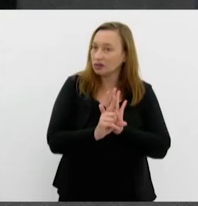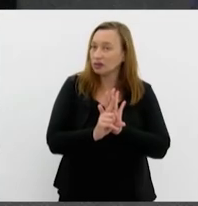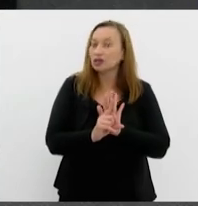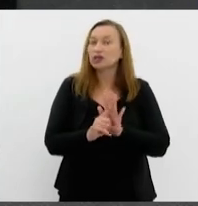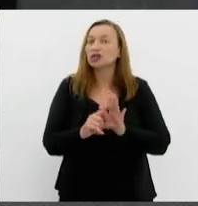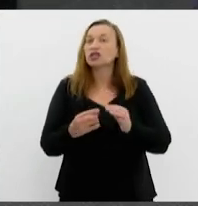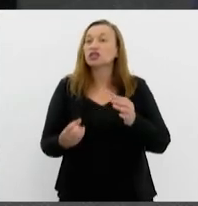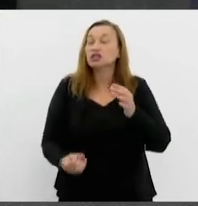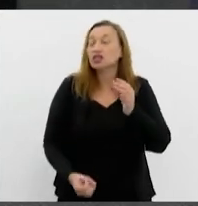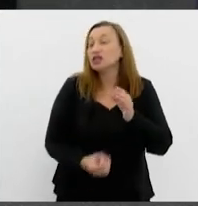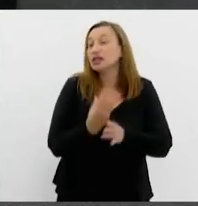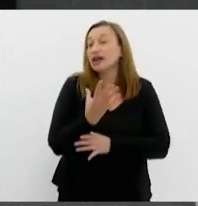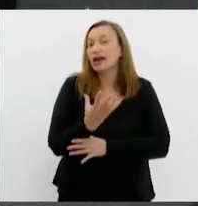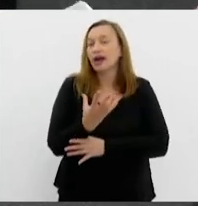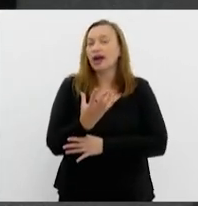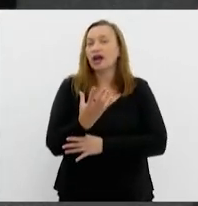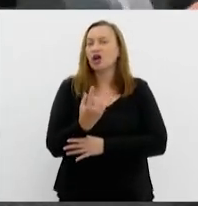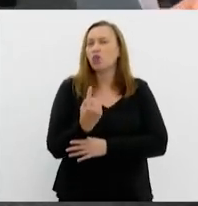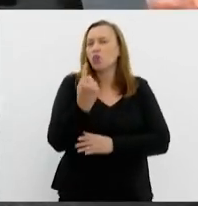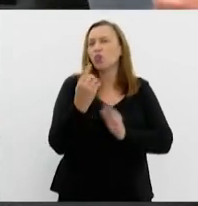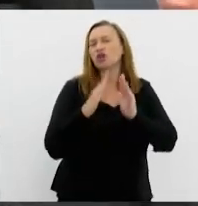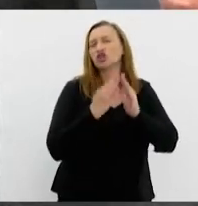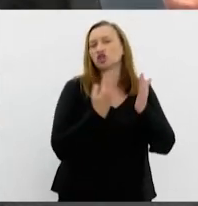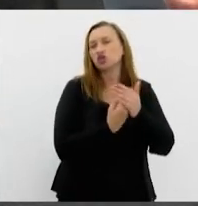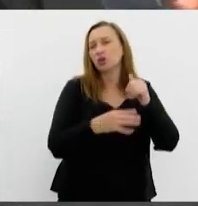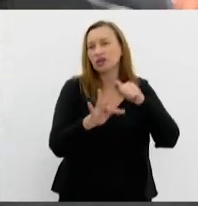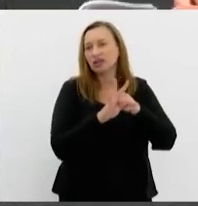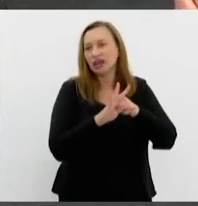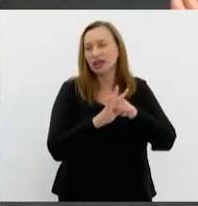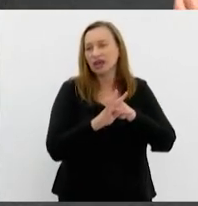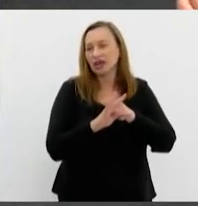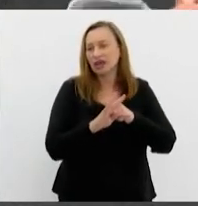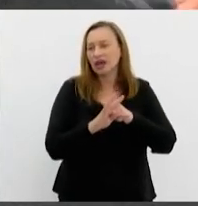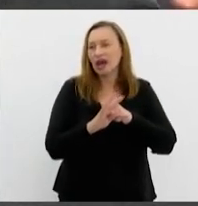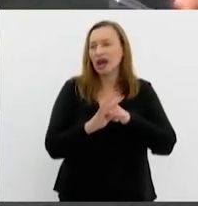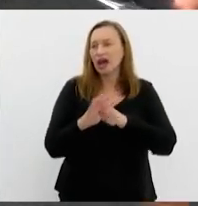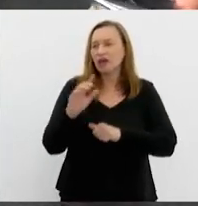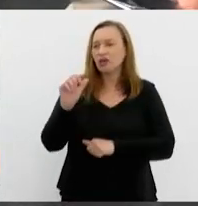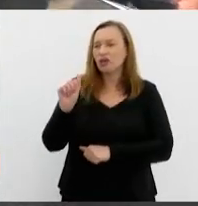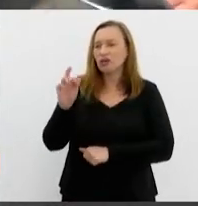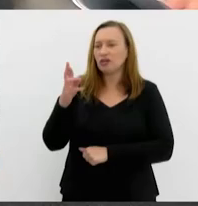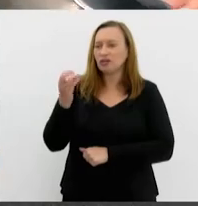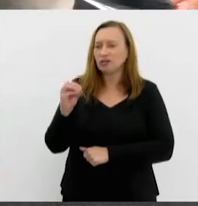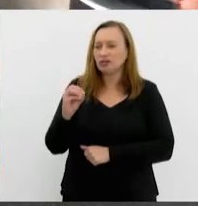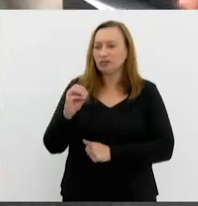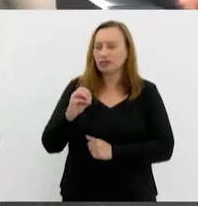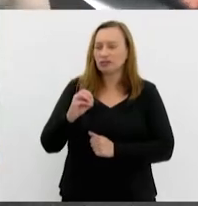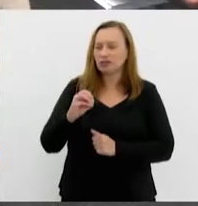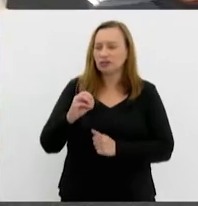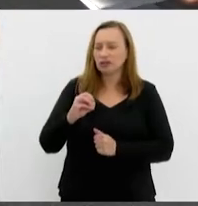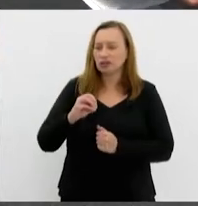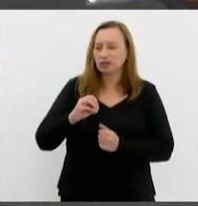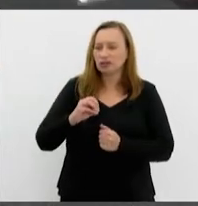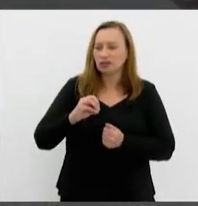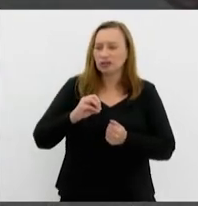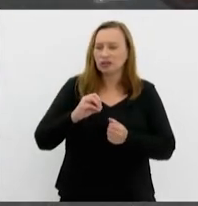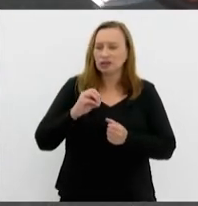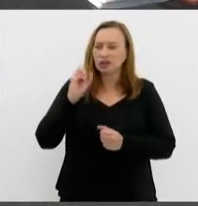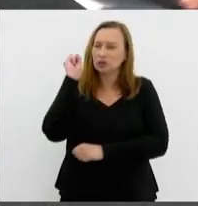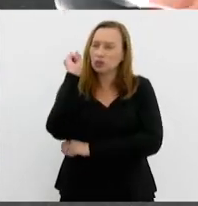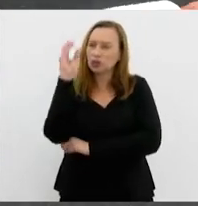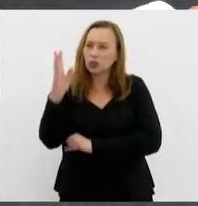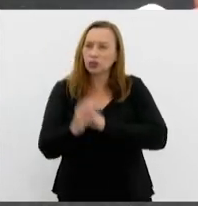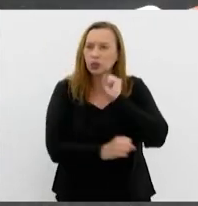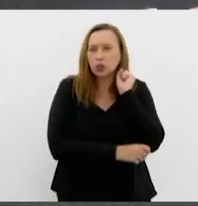construir uma escola técnica em agroecologia e meio ambiente lá em Teresópolis, ressaltando também, tia